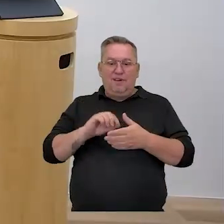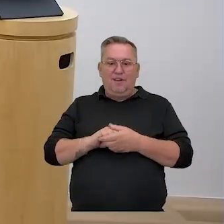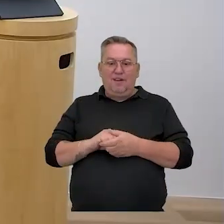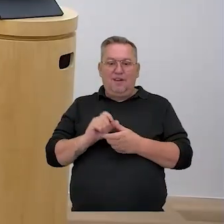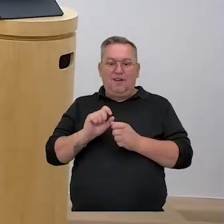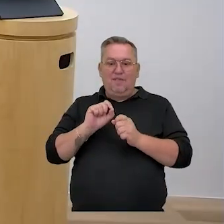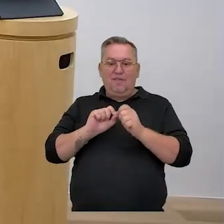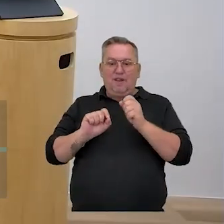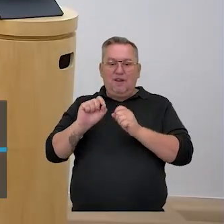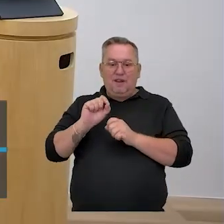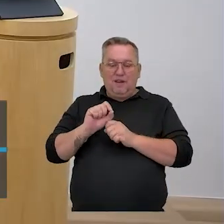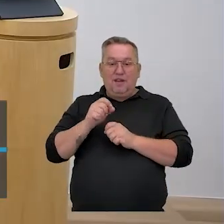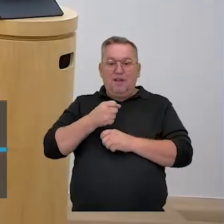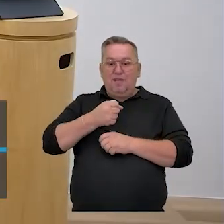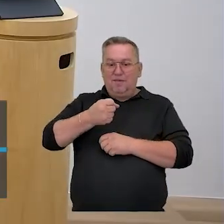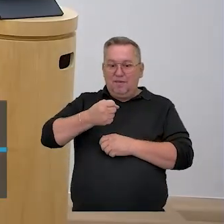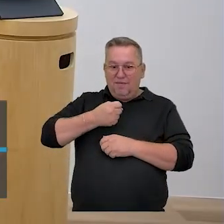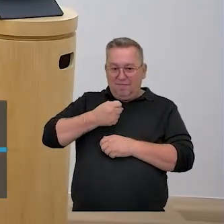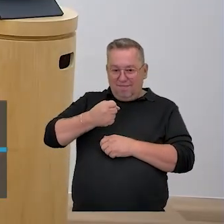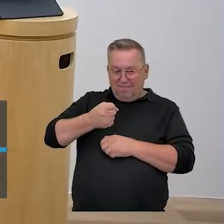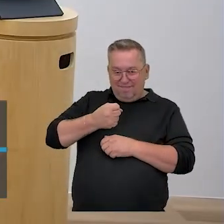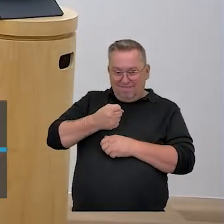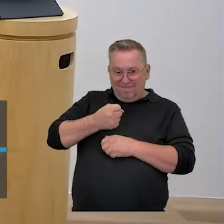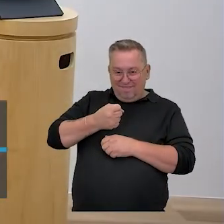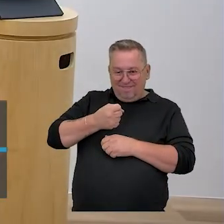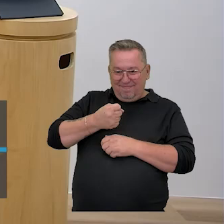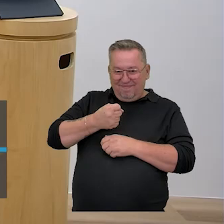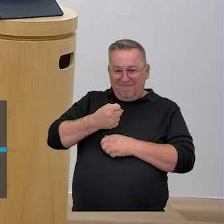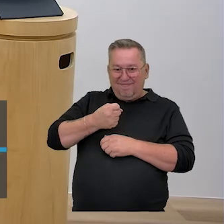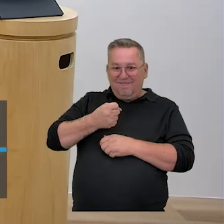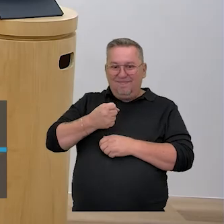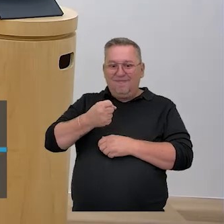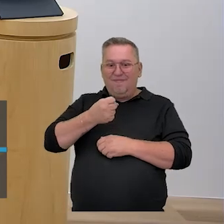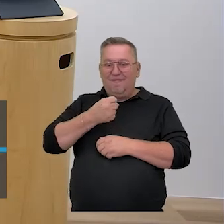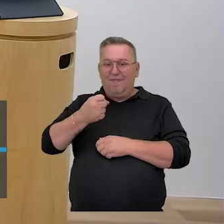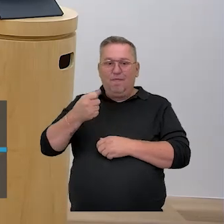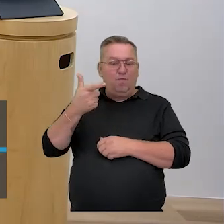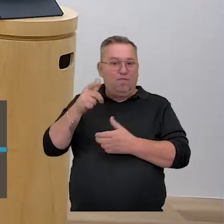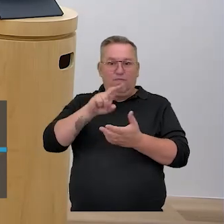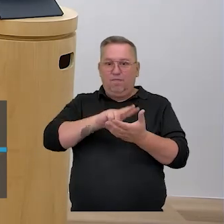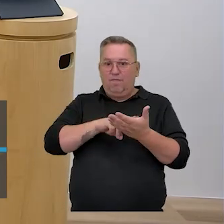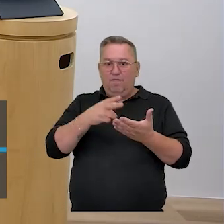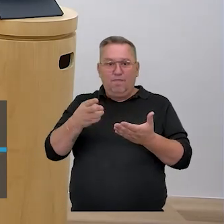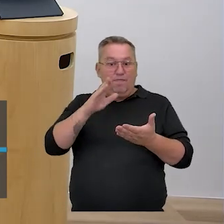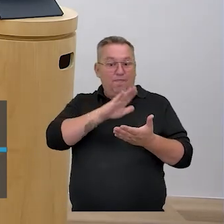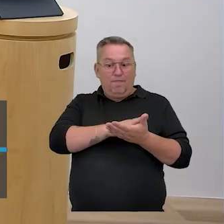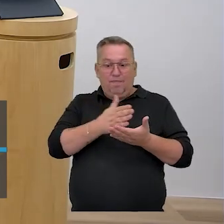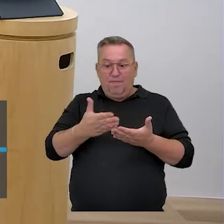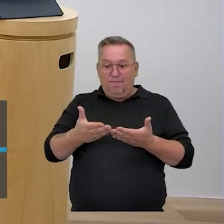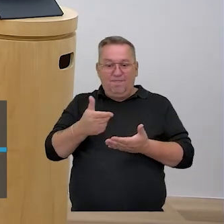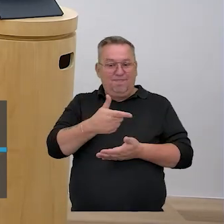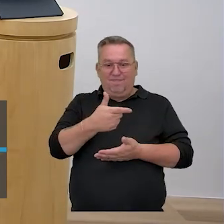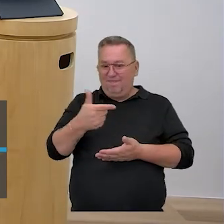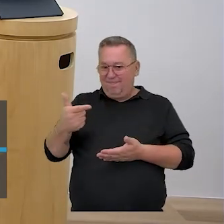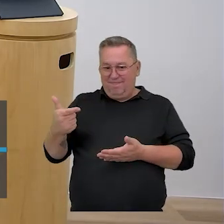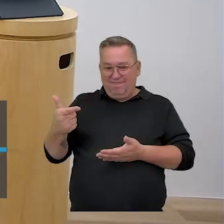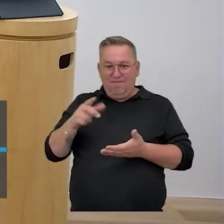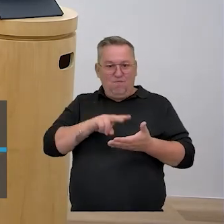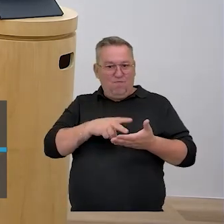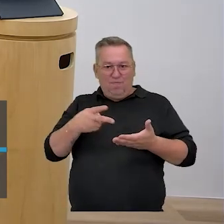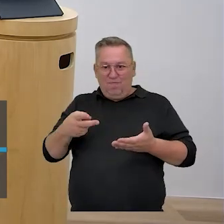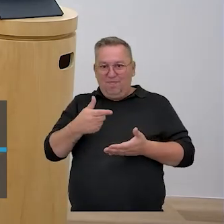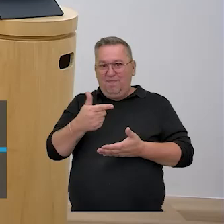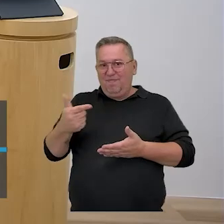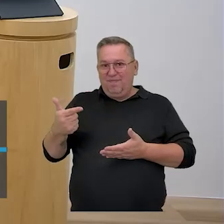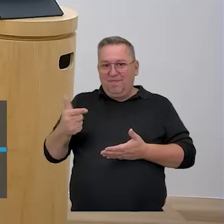vou fazer agora uma entrevista, certo? Essa entrevista não vai ter tradução nesse momento. Depois a gente